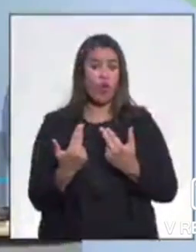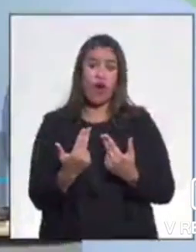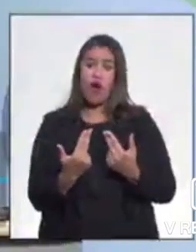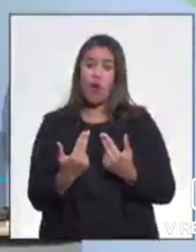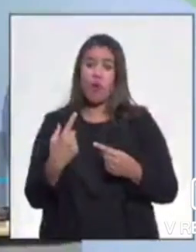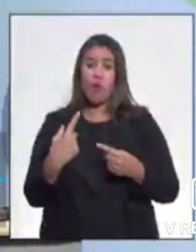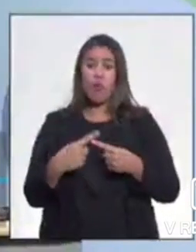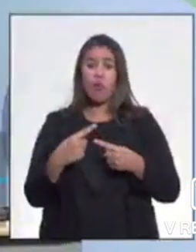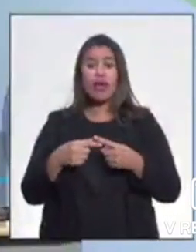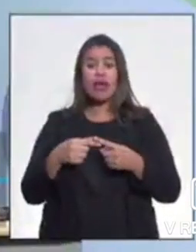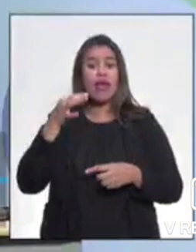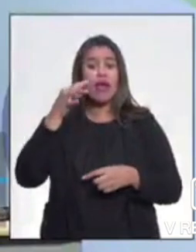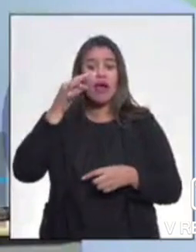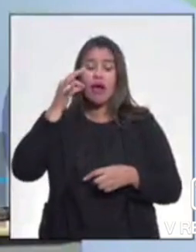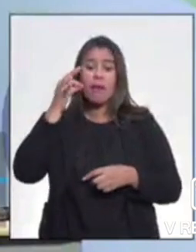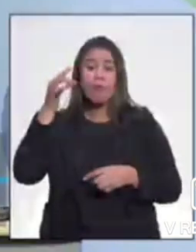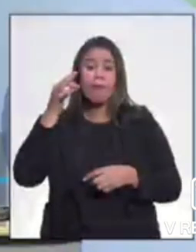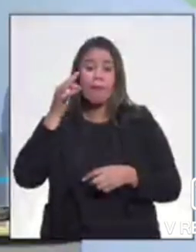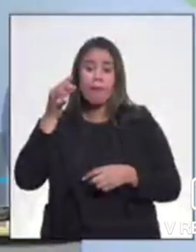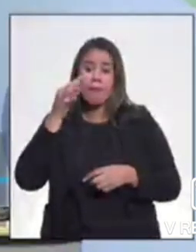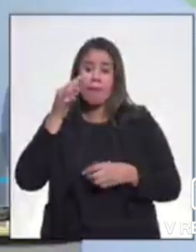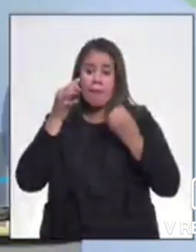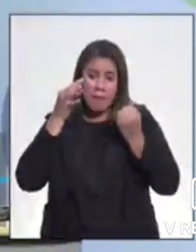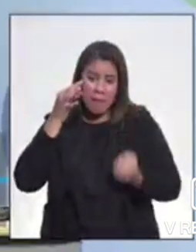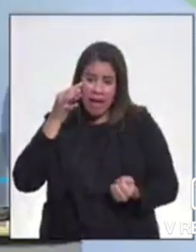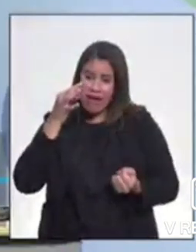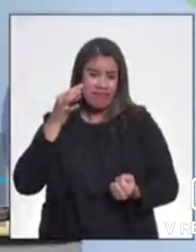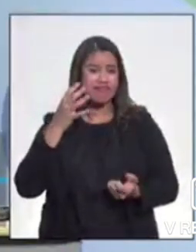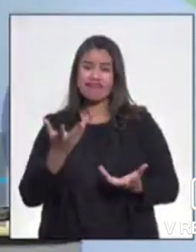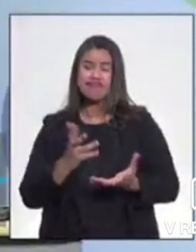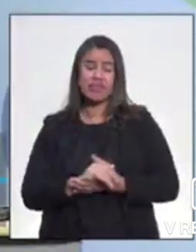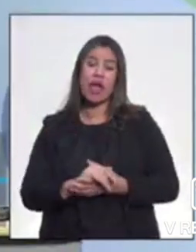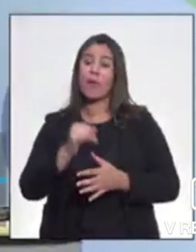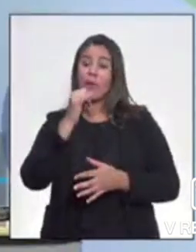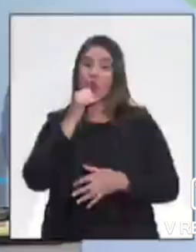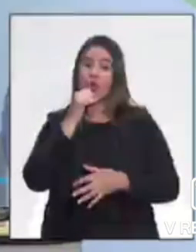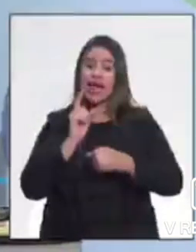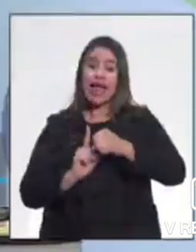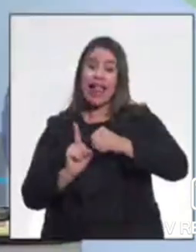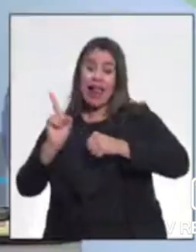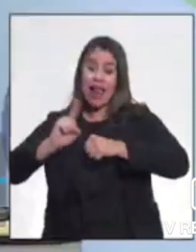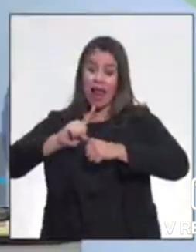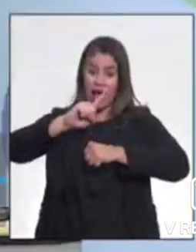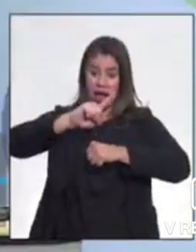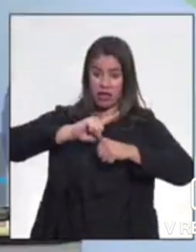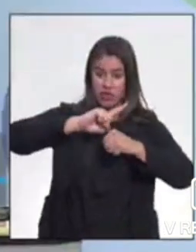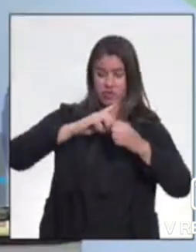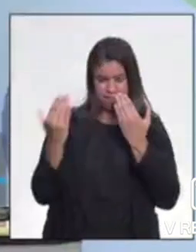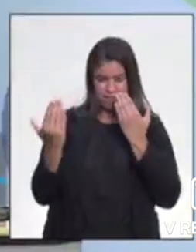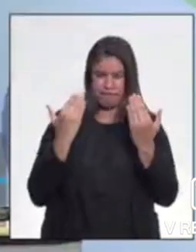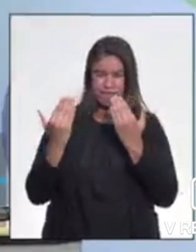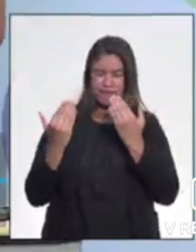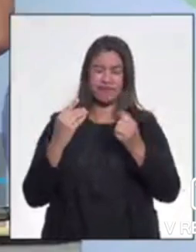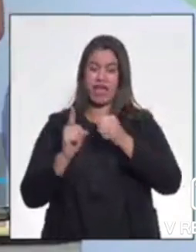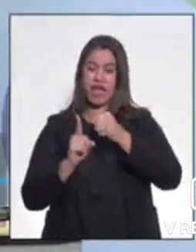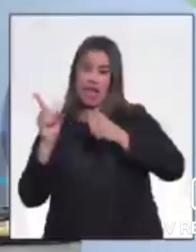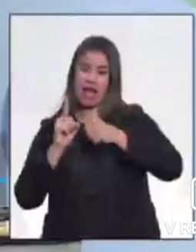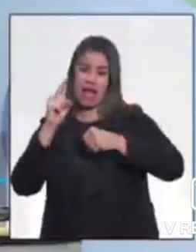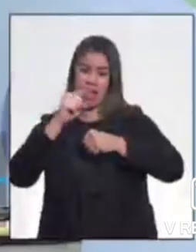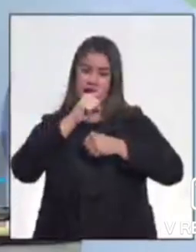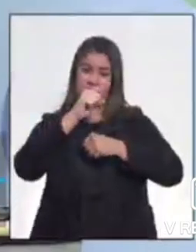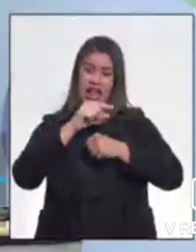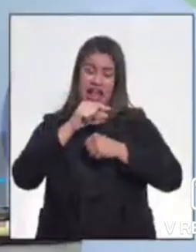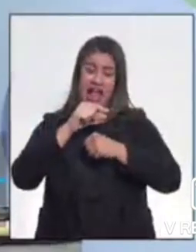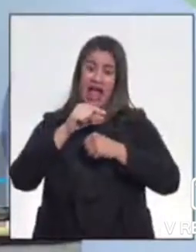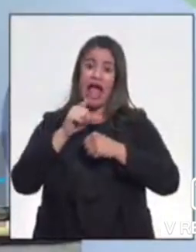do meu fio de barba ele é desprezível. Então, a mesma coisa, se você pudesse colocar um próton e um elétron, um átomo numa balança, se você tirar ou colocar